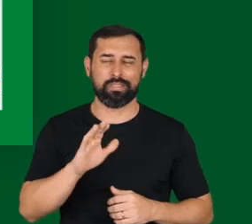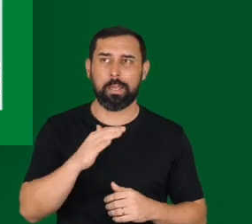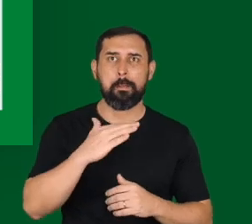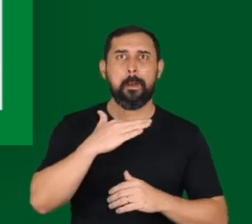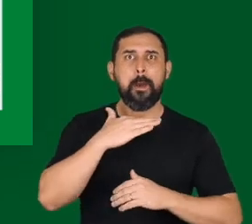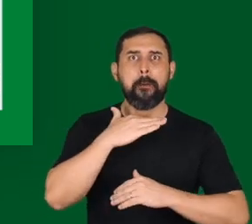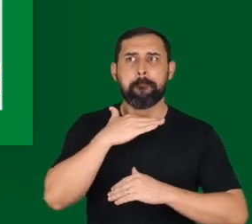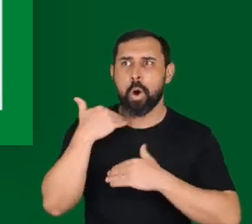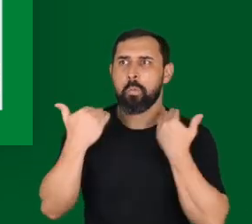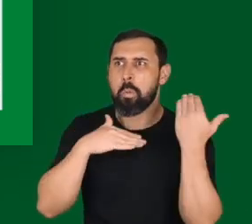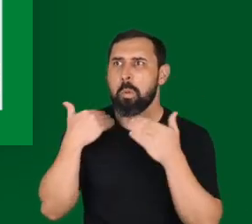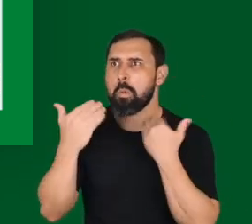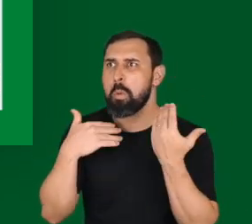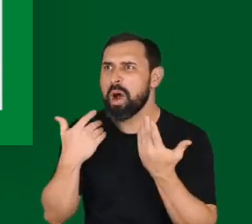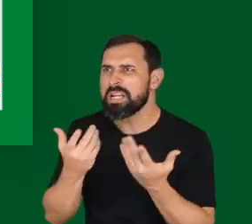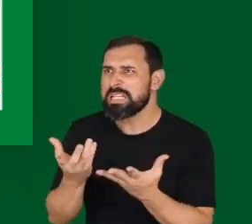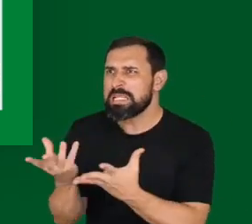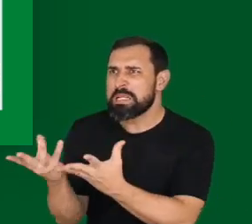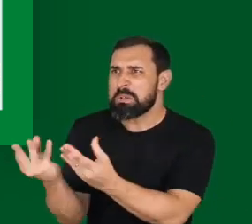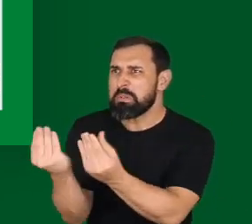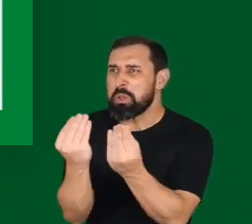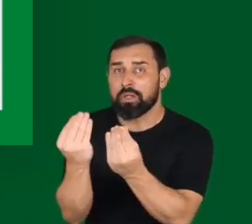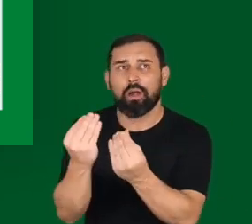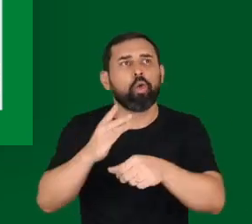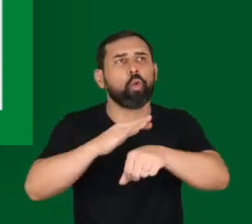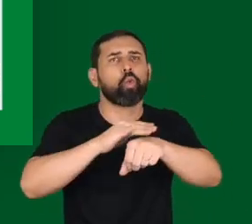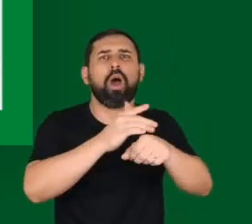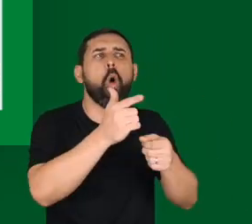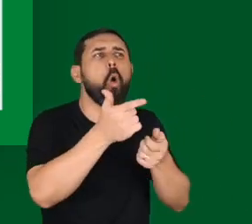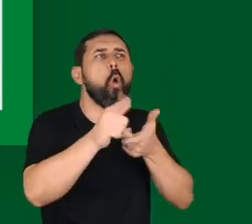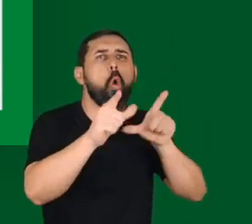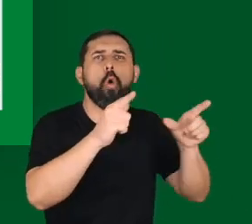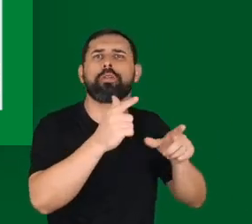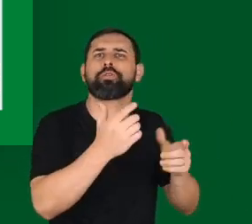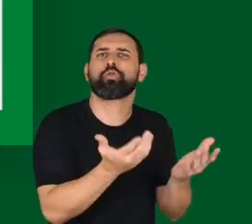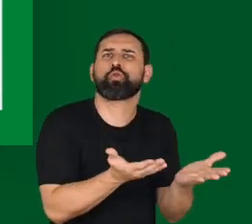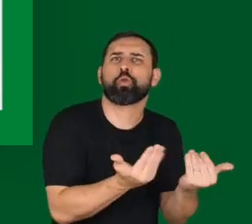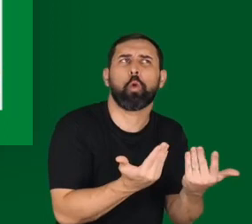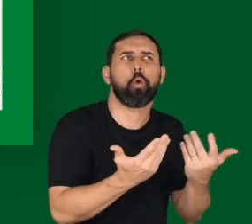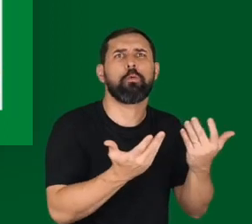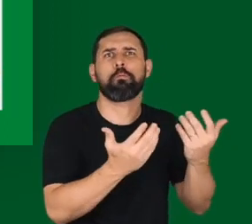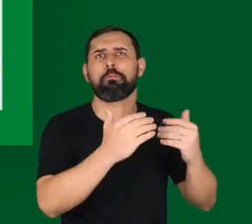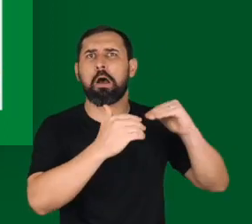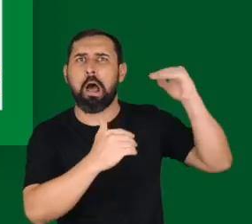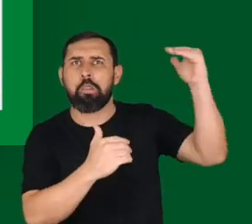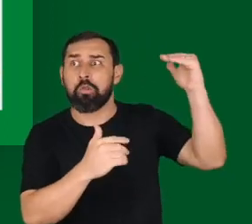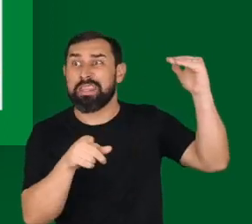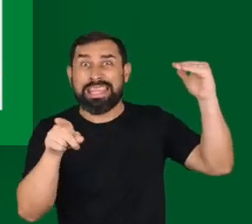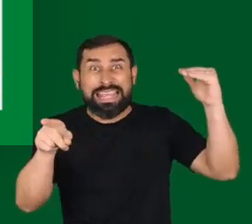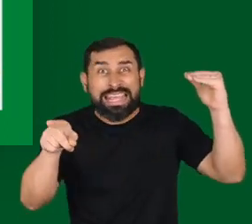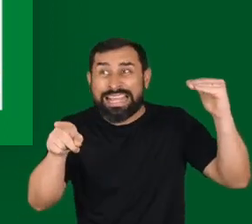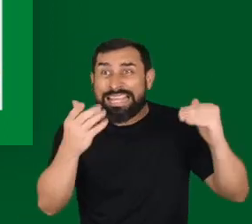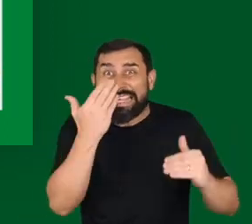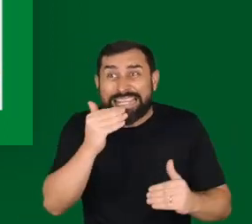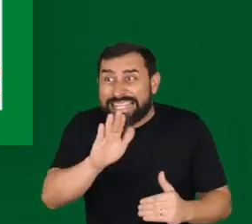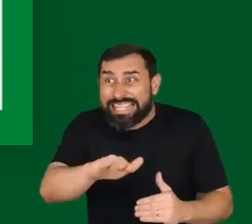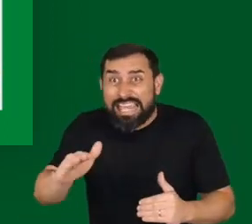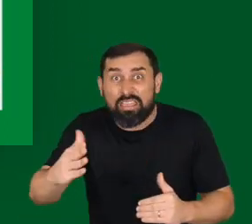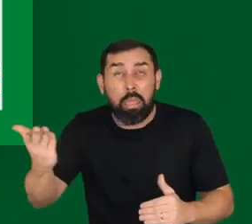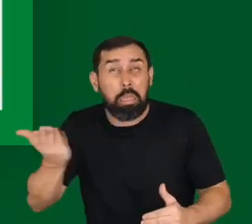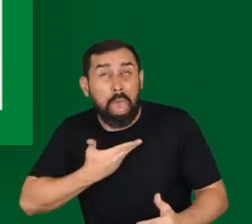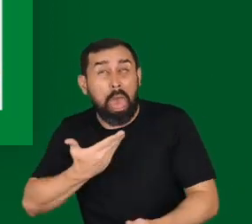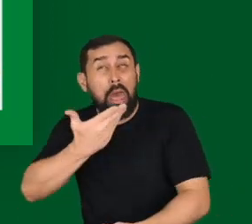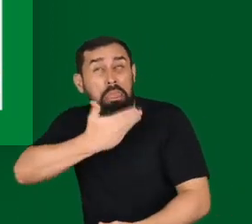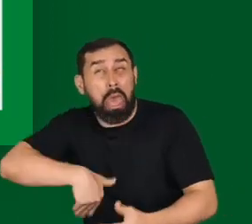elas ultrapassam a de todas as principais doenças em crianças e adultos jovens. Então, realmente é um problema